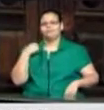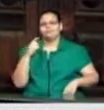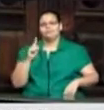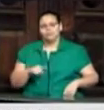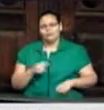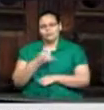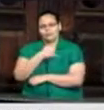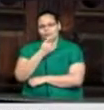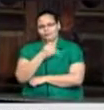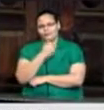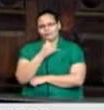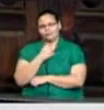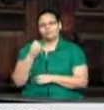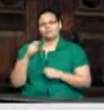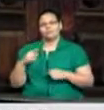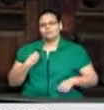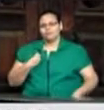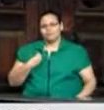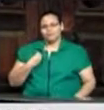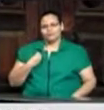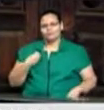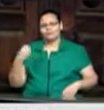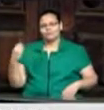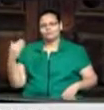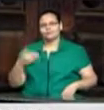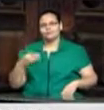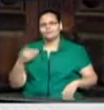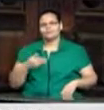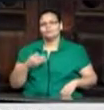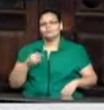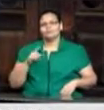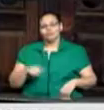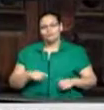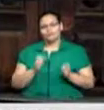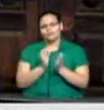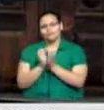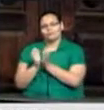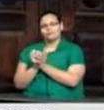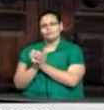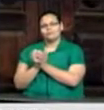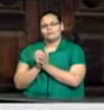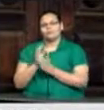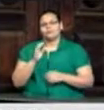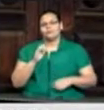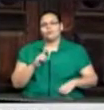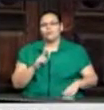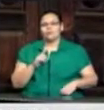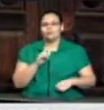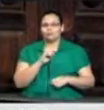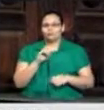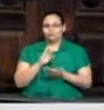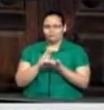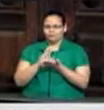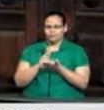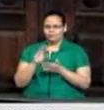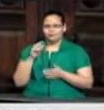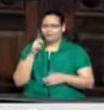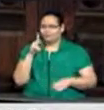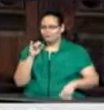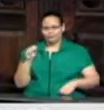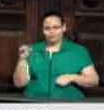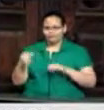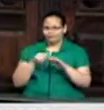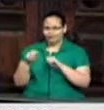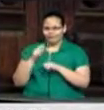idade necessária para participar dos conselhos, os pais deveriam ter sido chamados. Não foram chamados para participar.